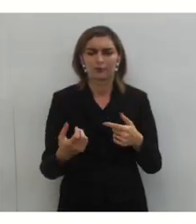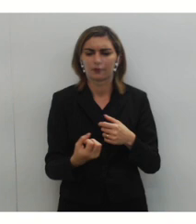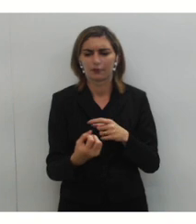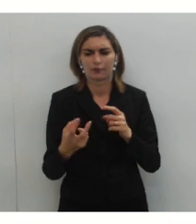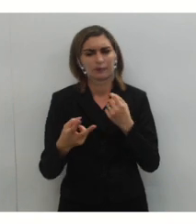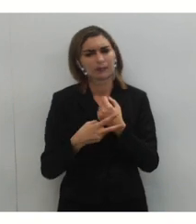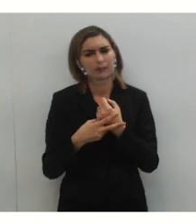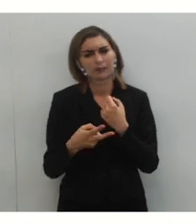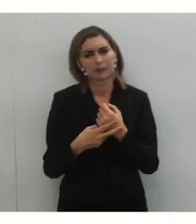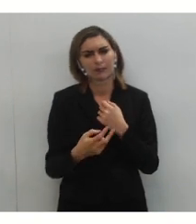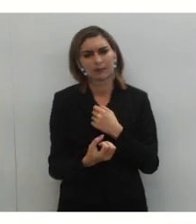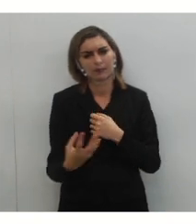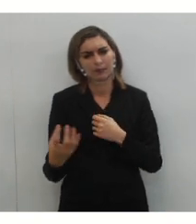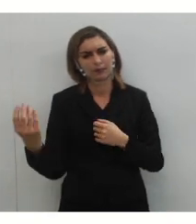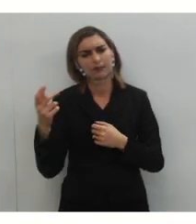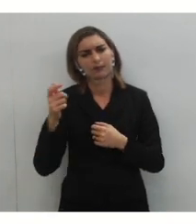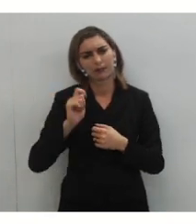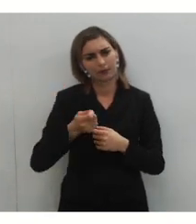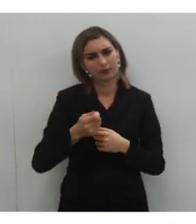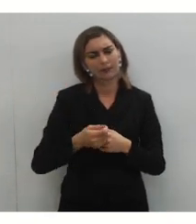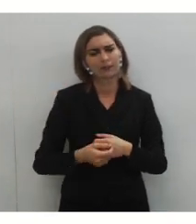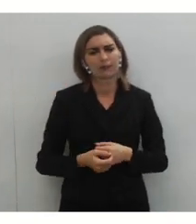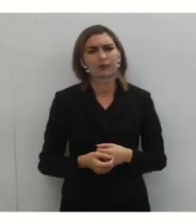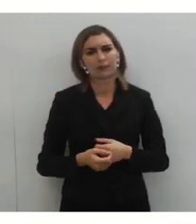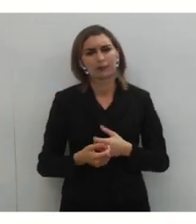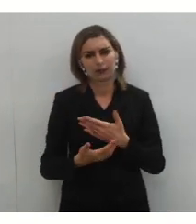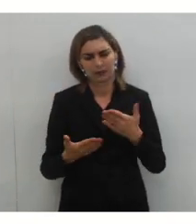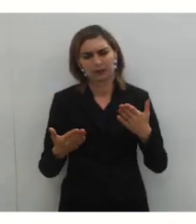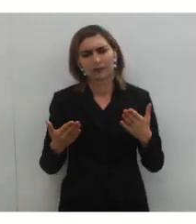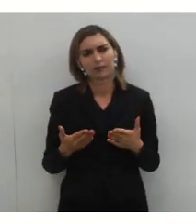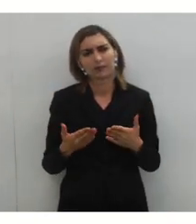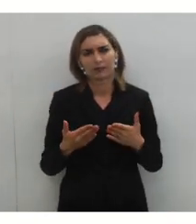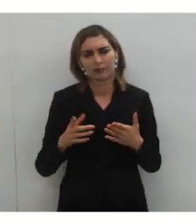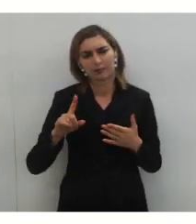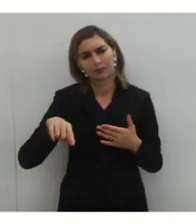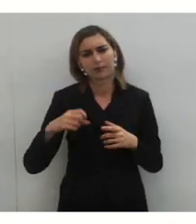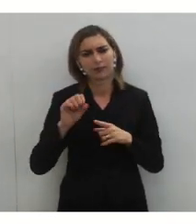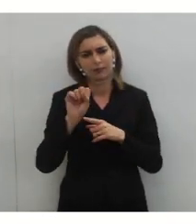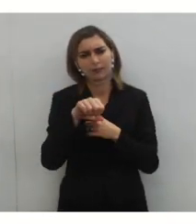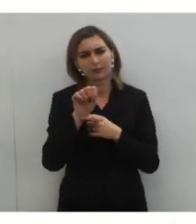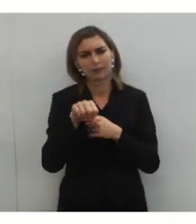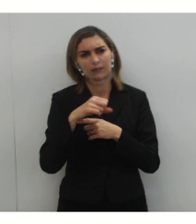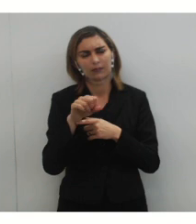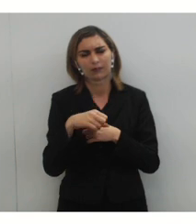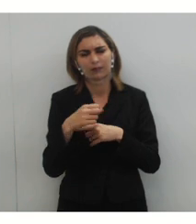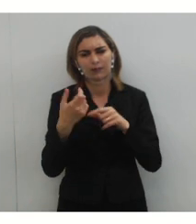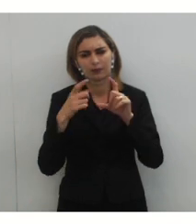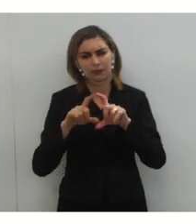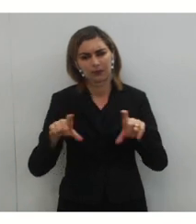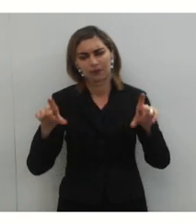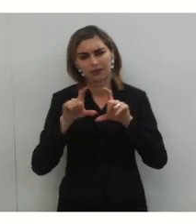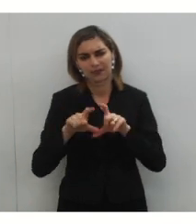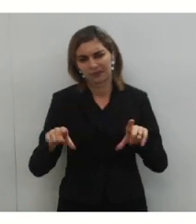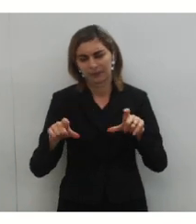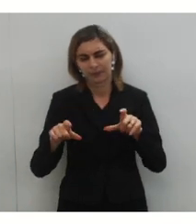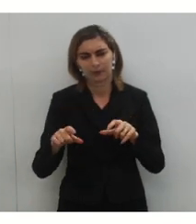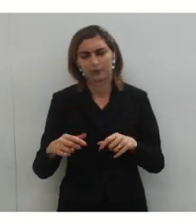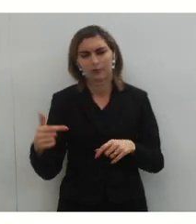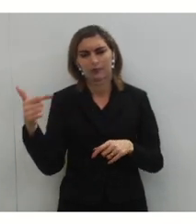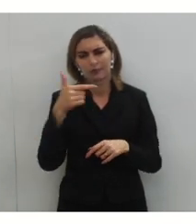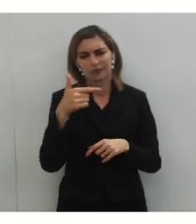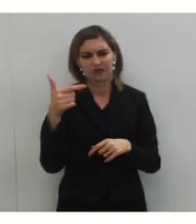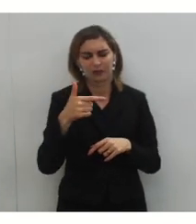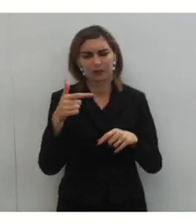viajar? A Pedro. Então, Pedro viajou. Tá? Então, Pedro é o sujeito da oração. Na